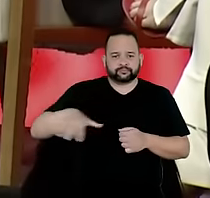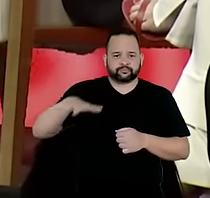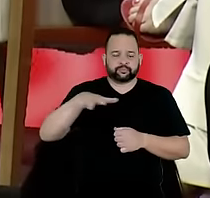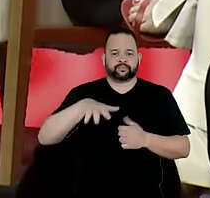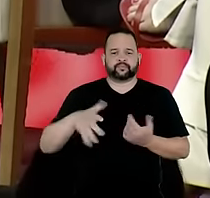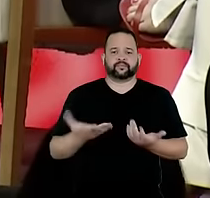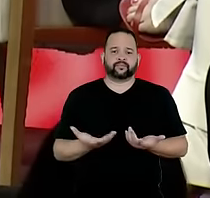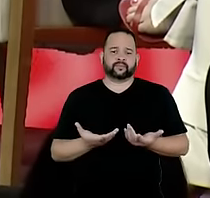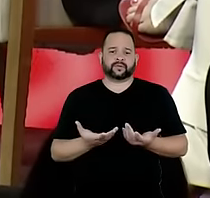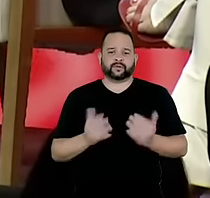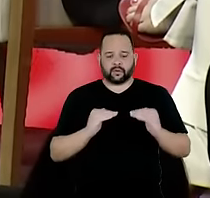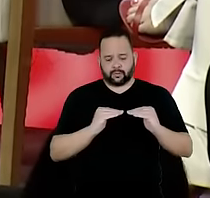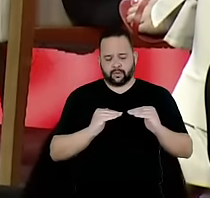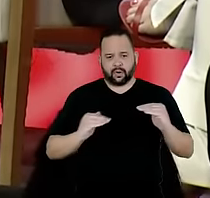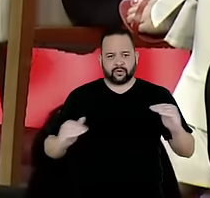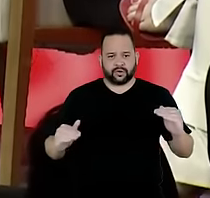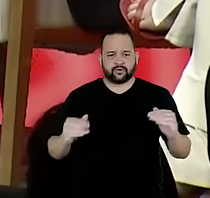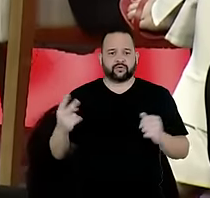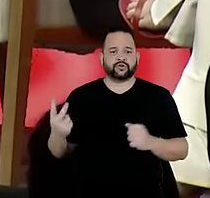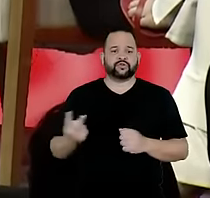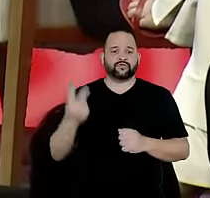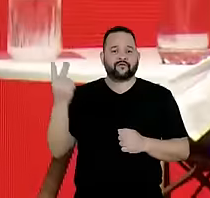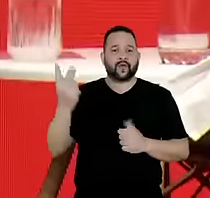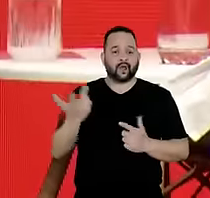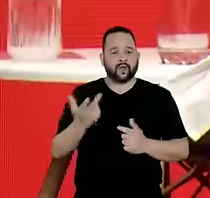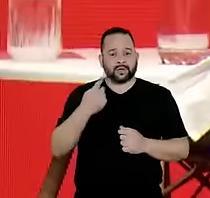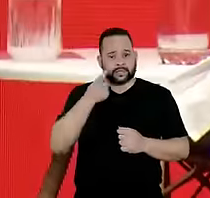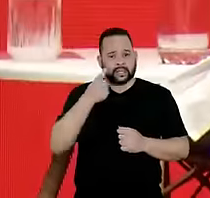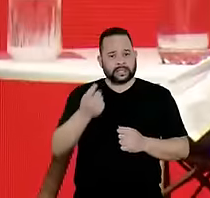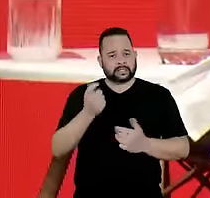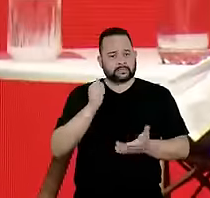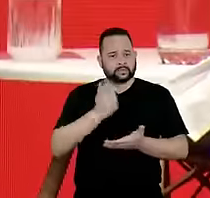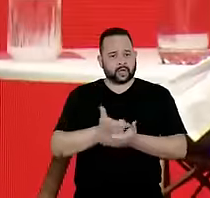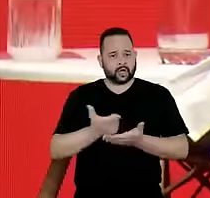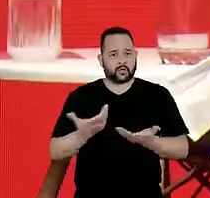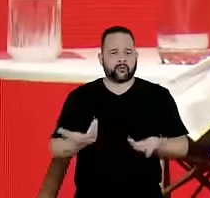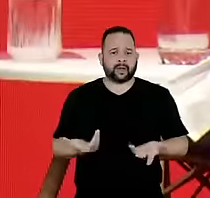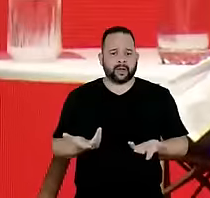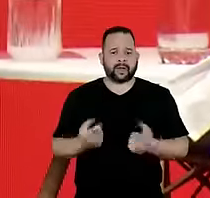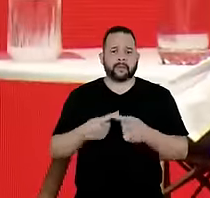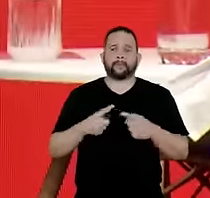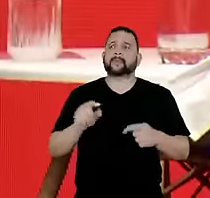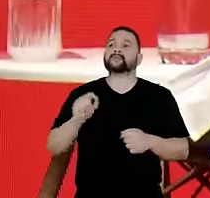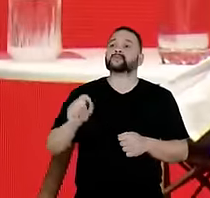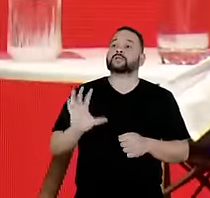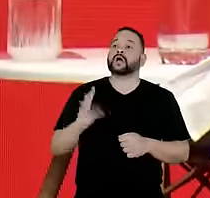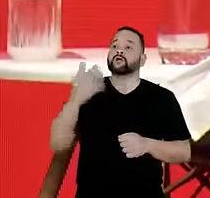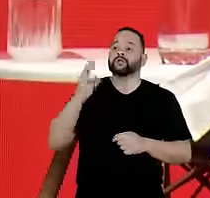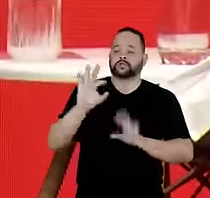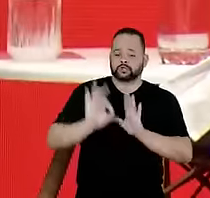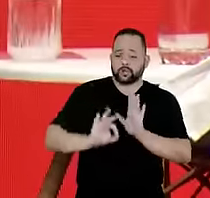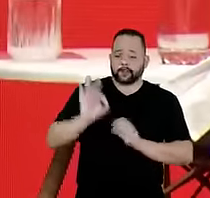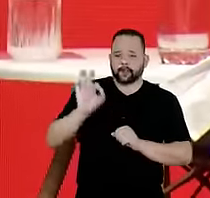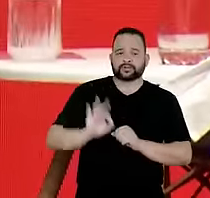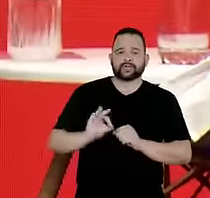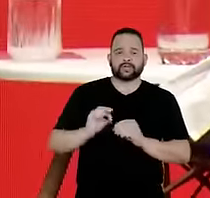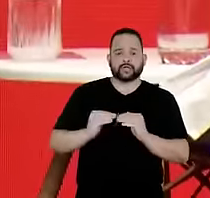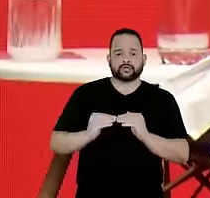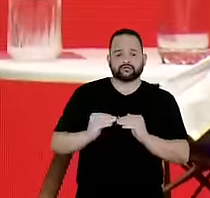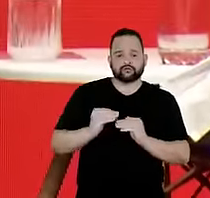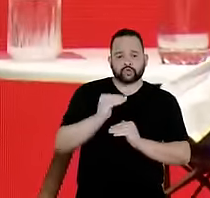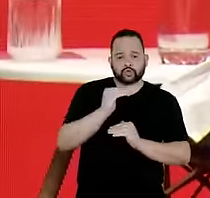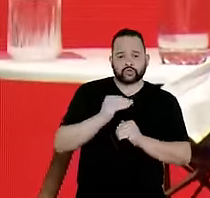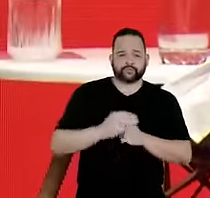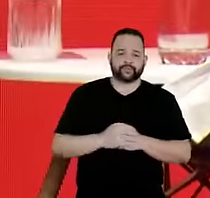valuation muito muito interessantes mas mais importante Isso é o que tá acontecendo na margem né Fed parou Banco Central continua